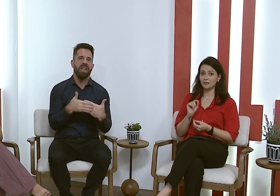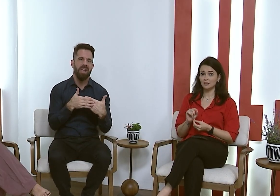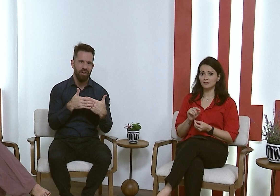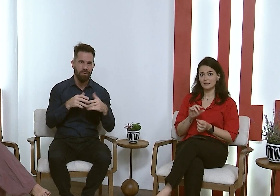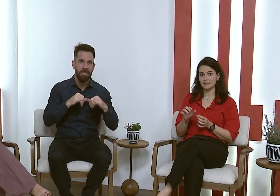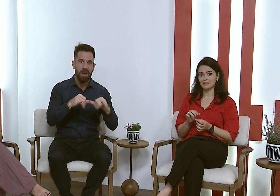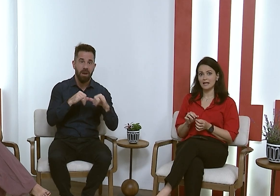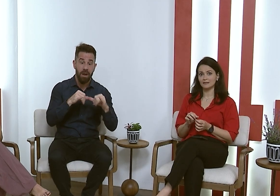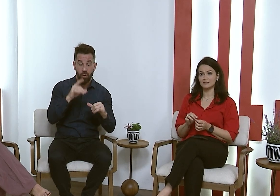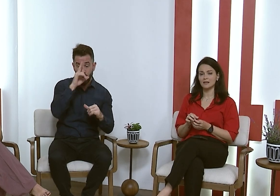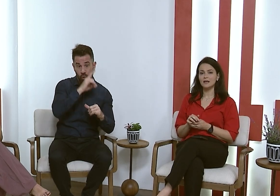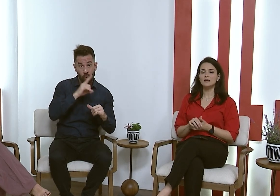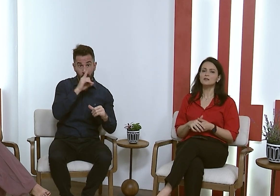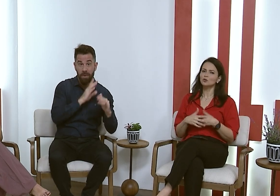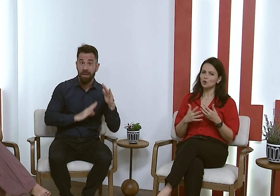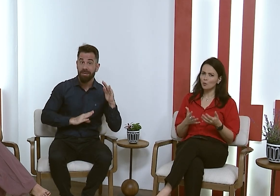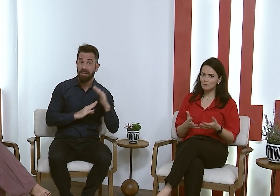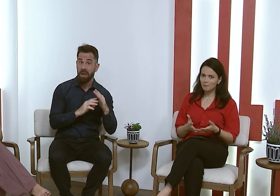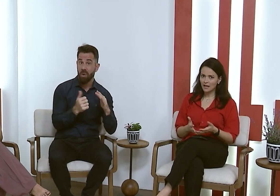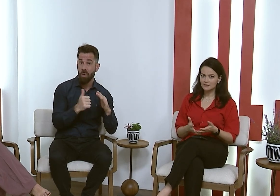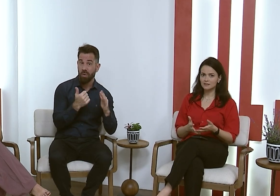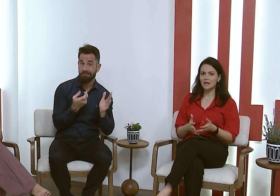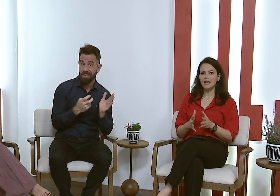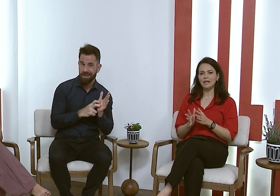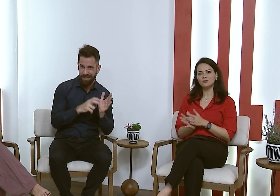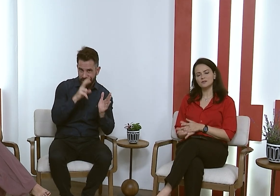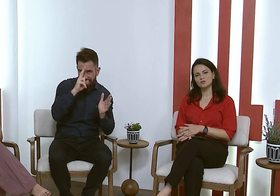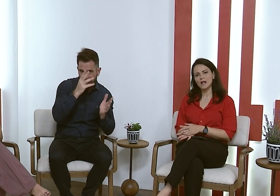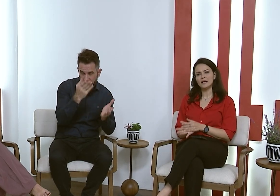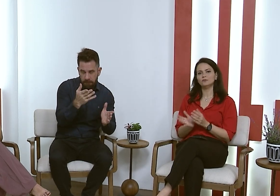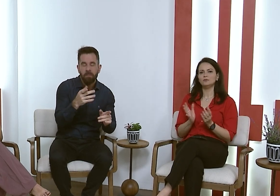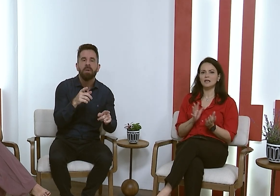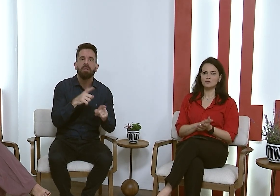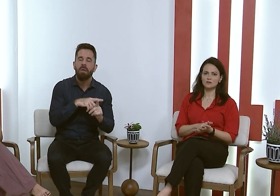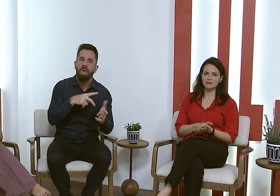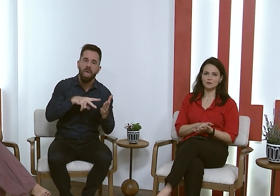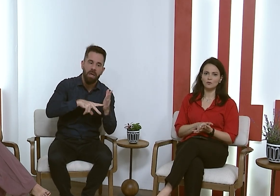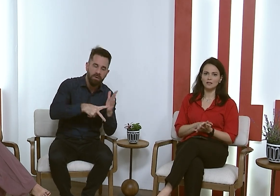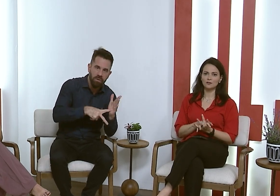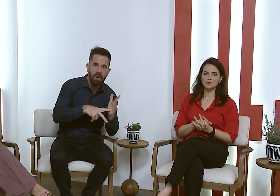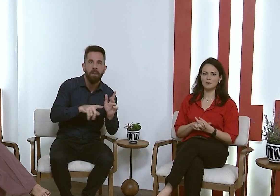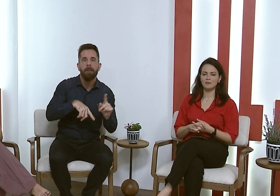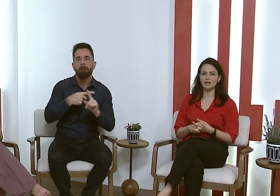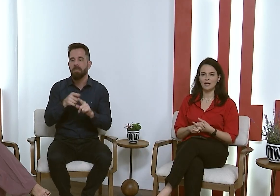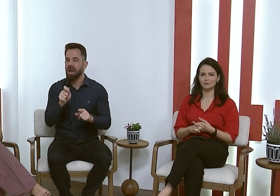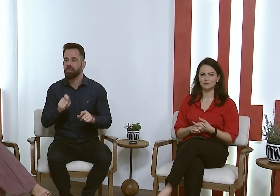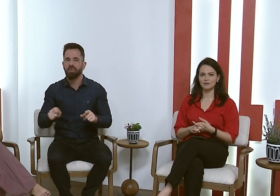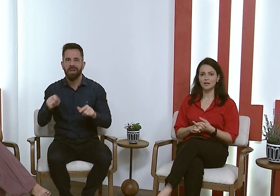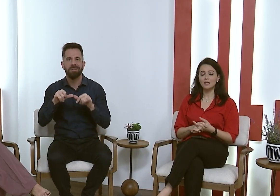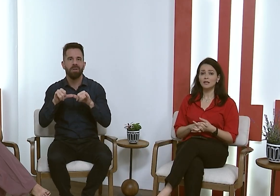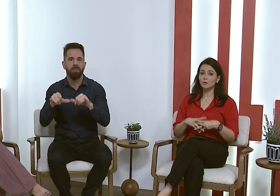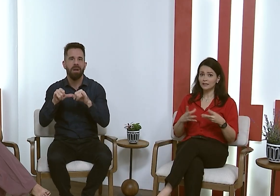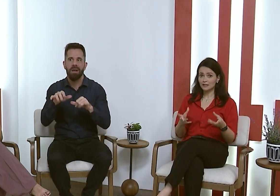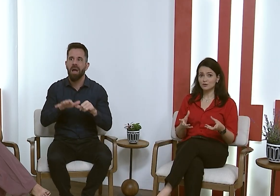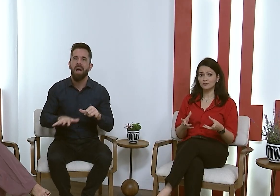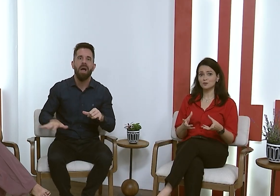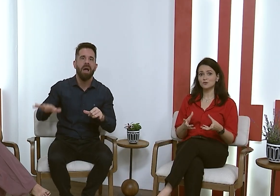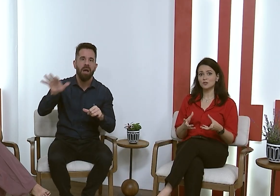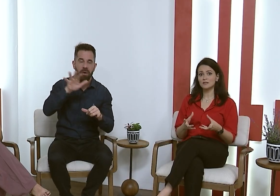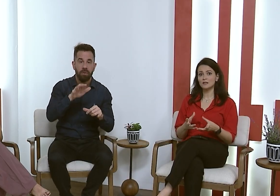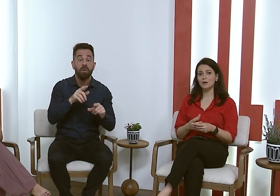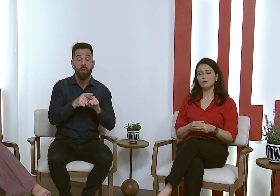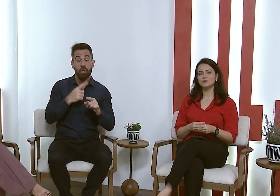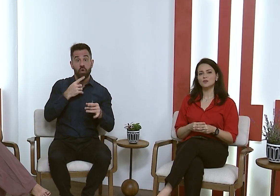da manhã nessas datas, se tornou um impasse entre o sindicato e a Associação Goiana de Supermercados. E com a negativa